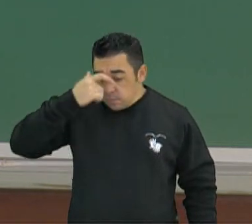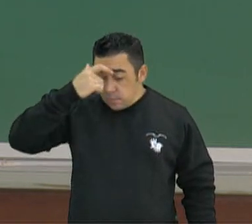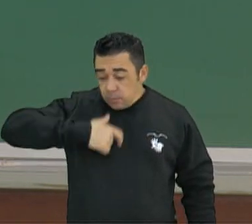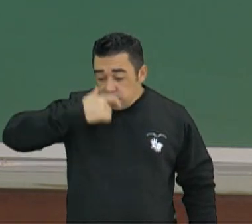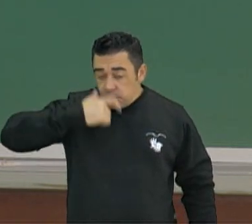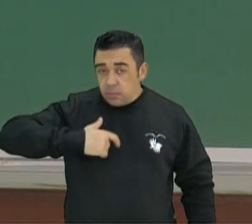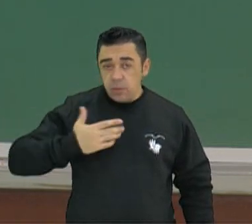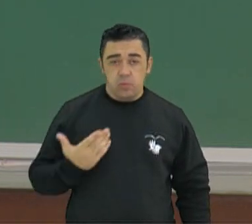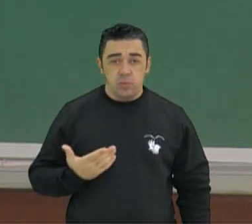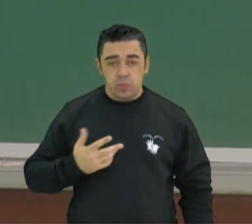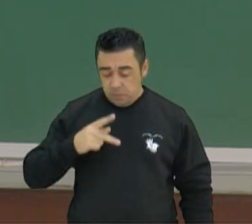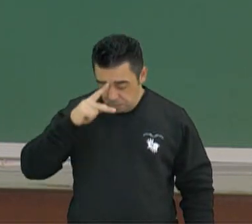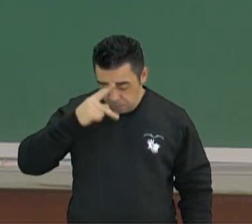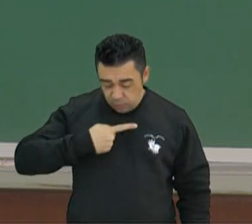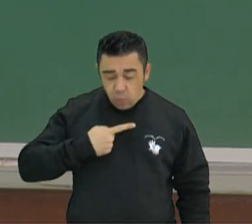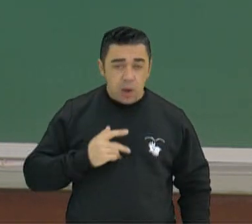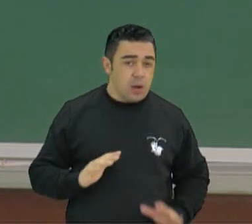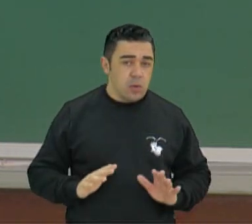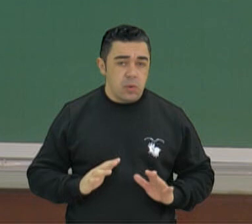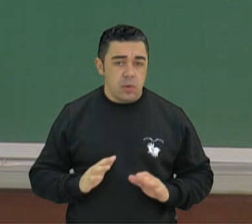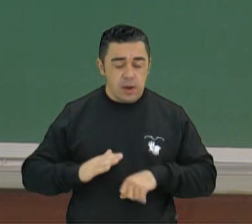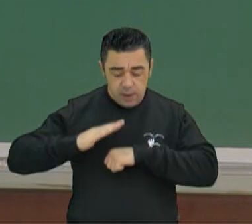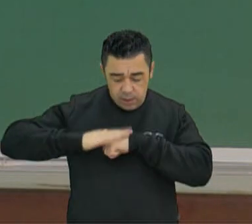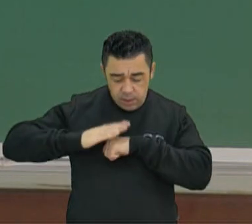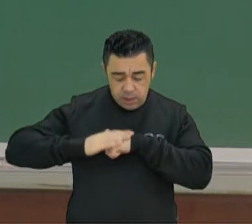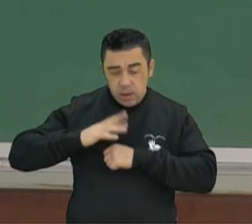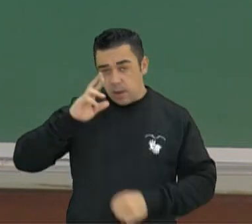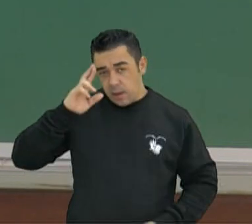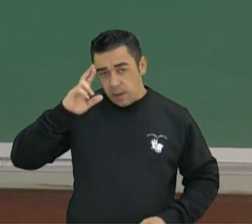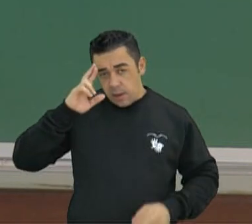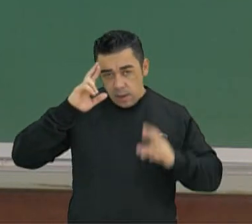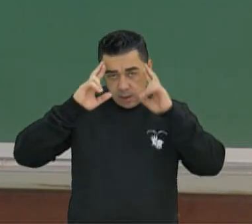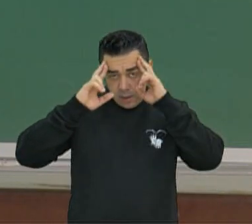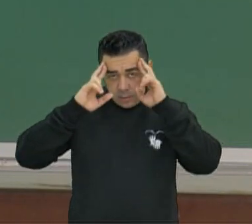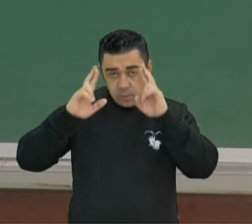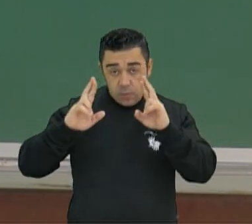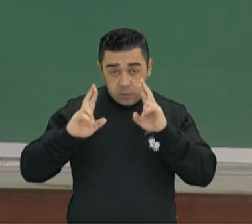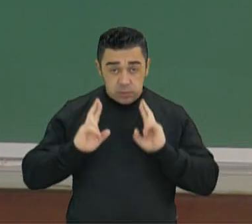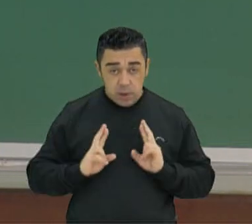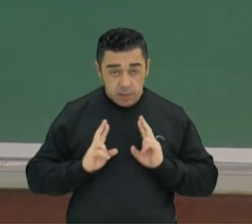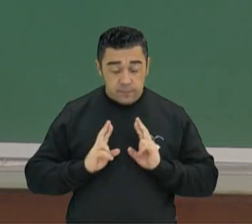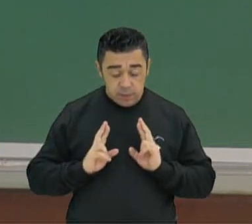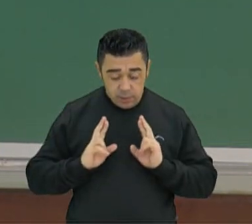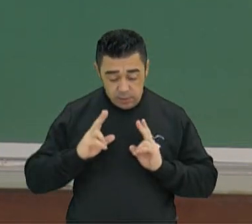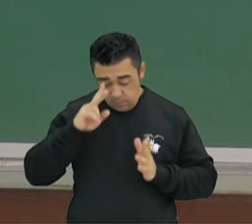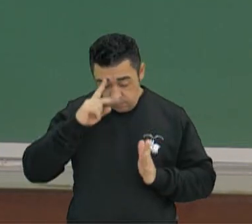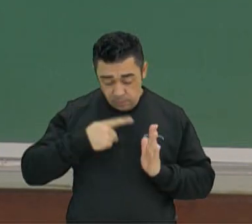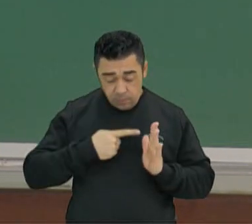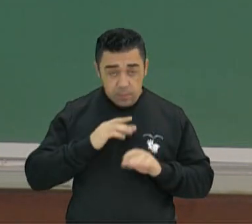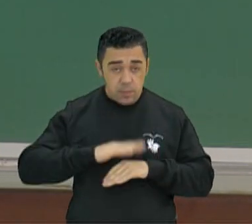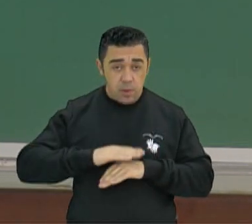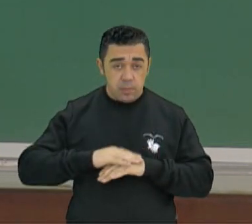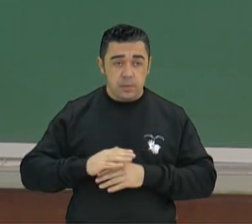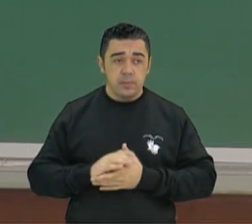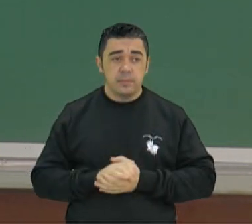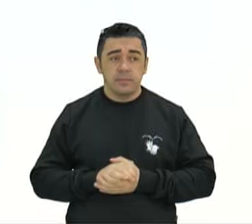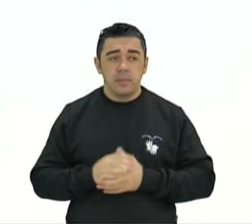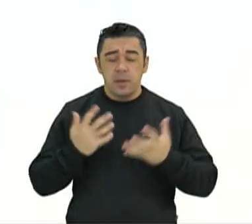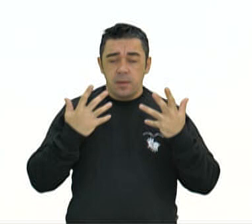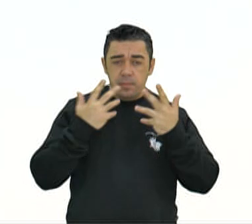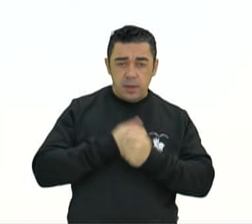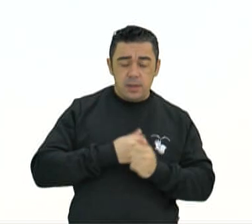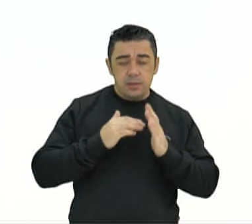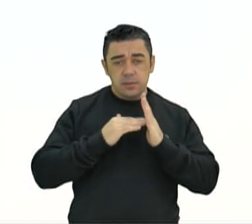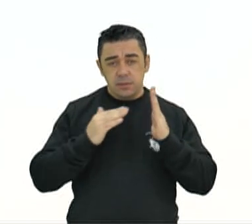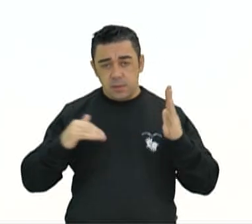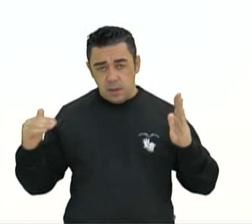percebe-se que essa responsabilidade de alcançar esse modelo, esse padrão, é das pessoas. A beleza e a estética